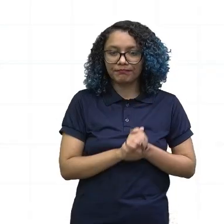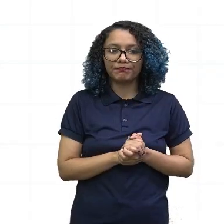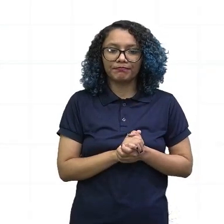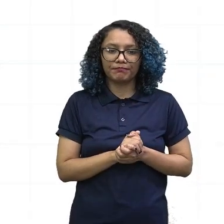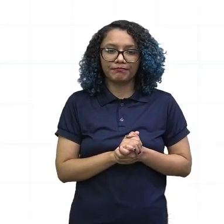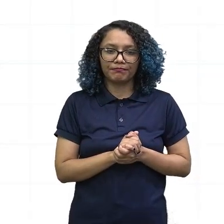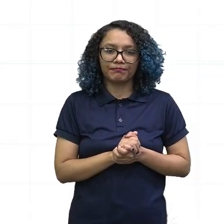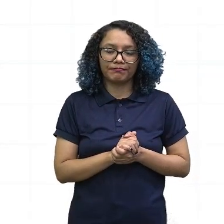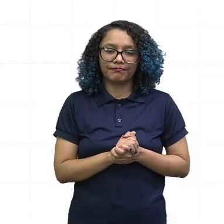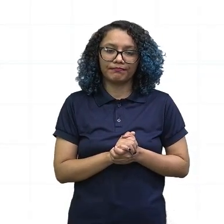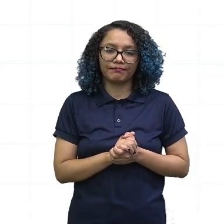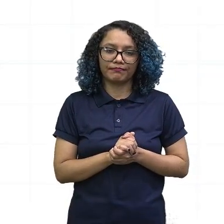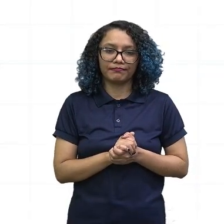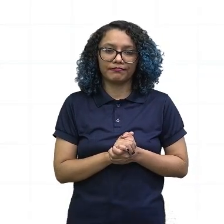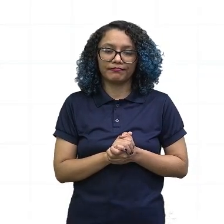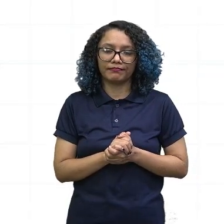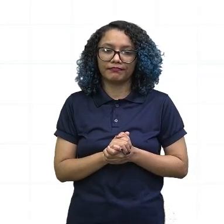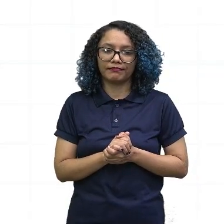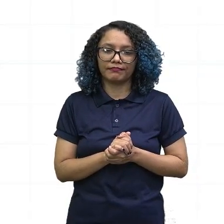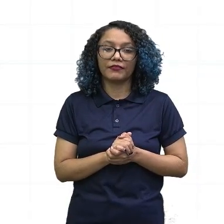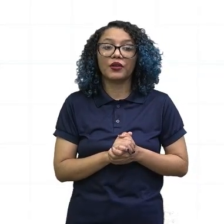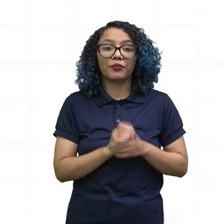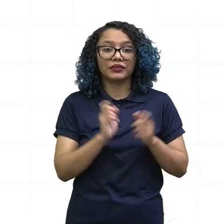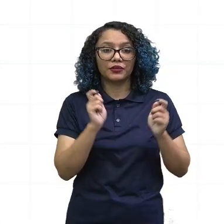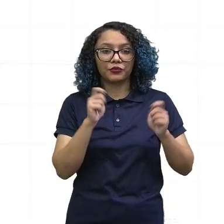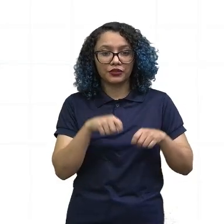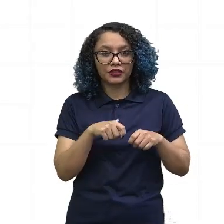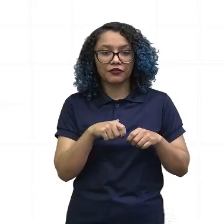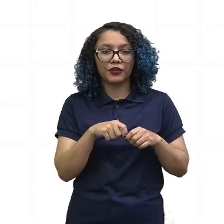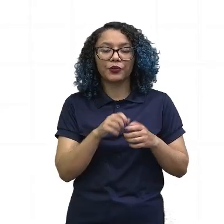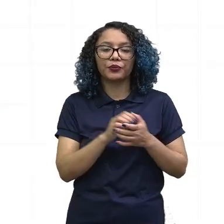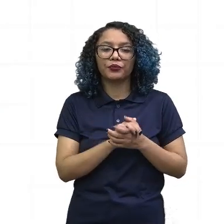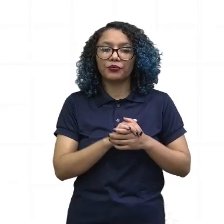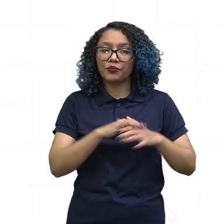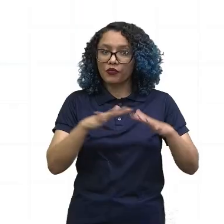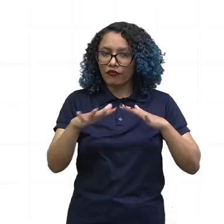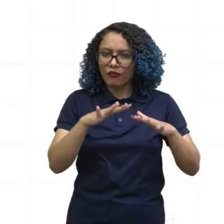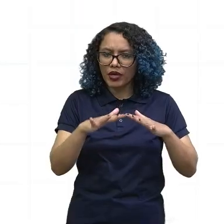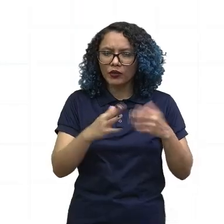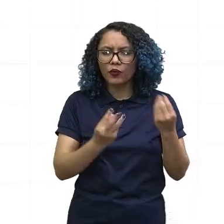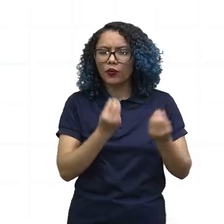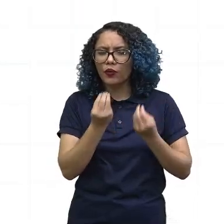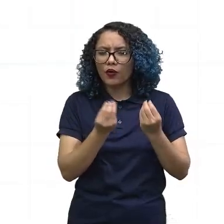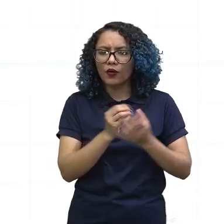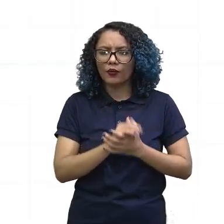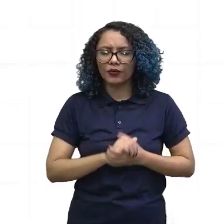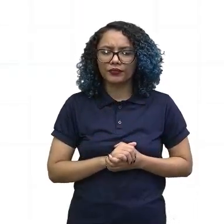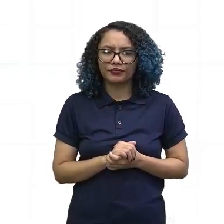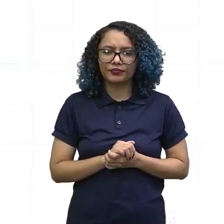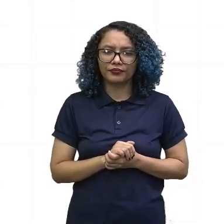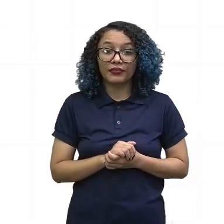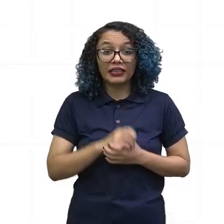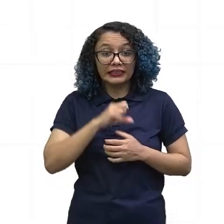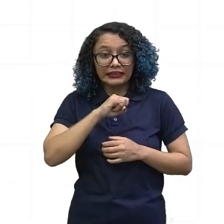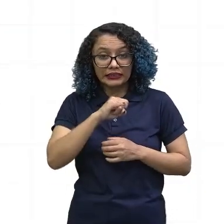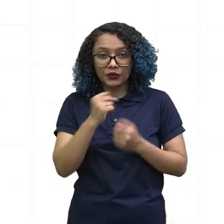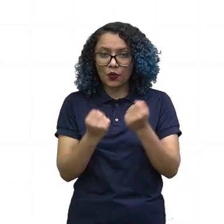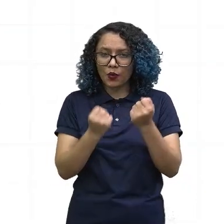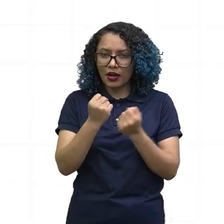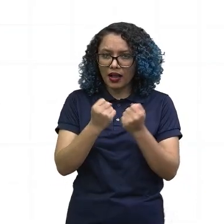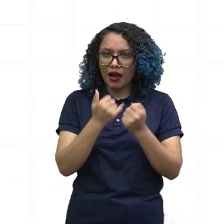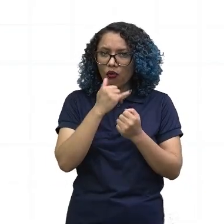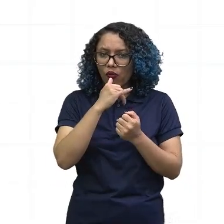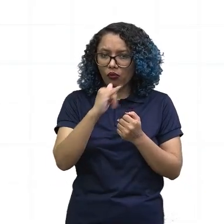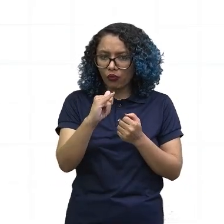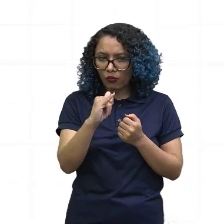para esse motor elétrico no funcionamento, você tem o seguinte, ó. Você percebe, se eu tiver um carro elétrico, você